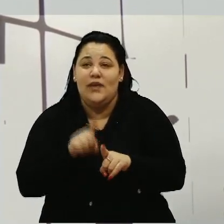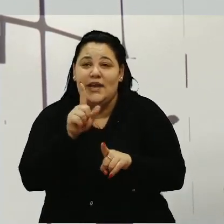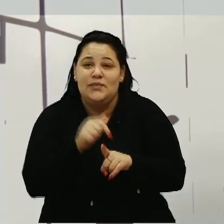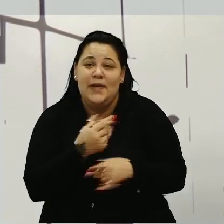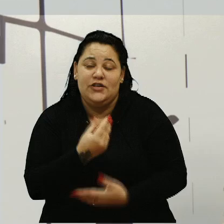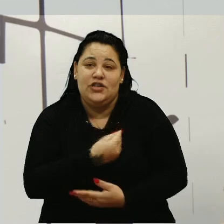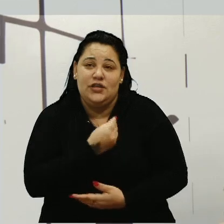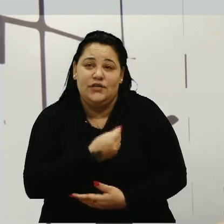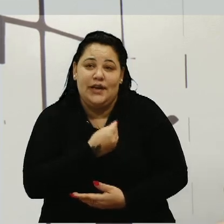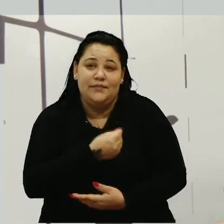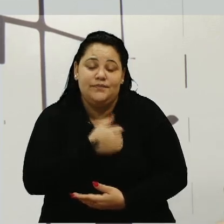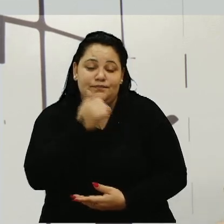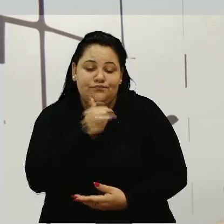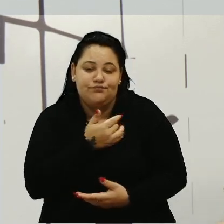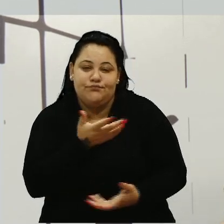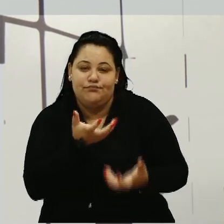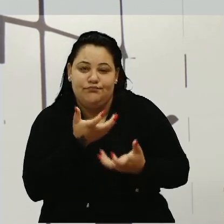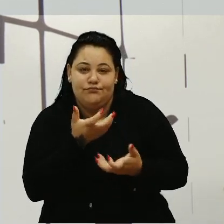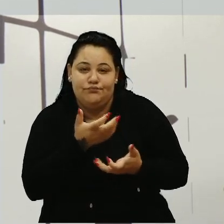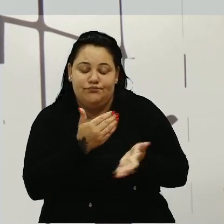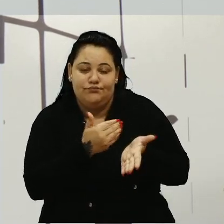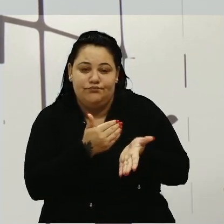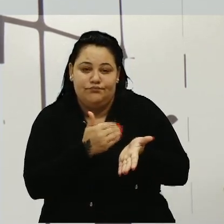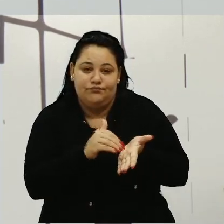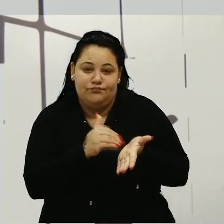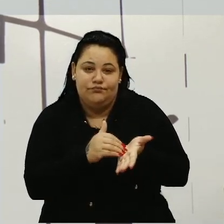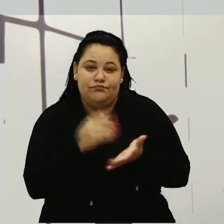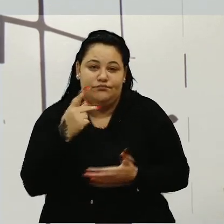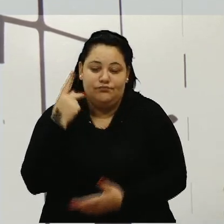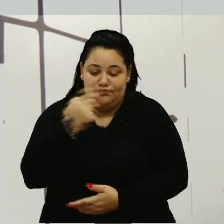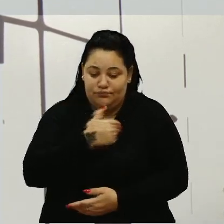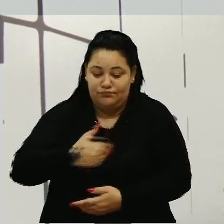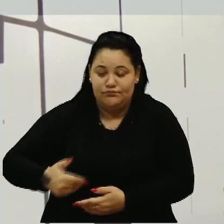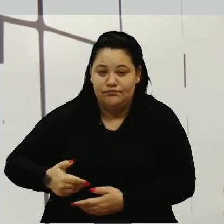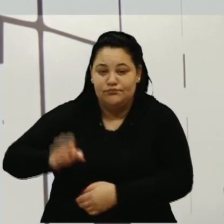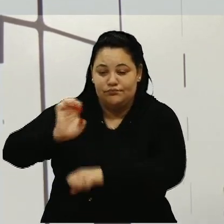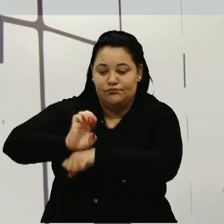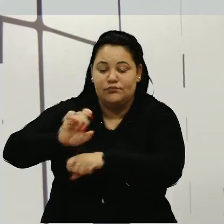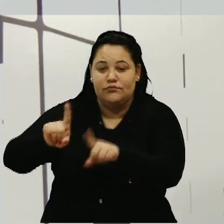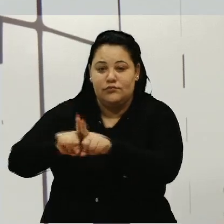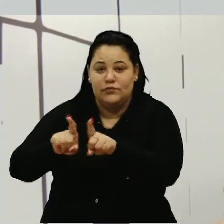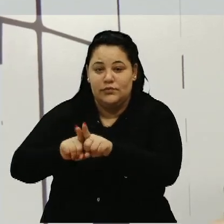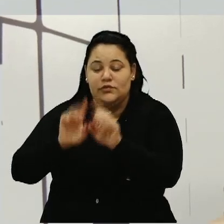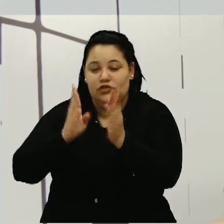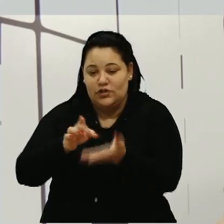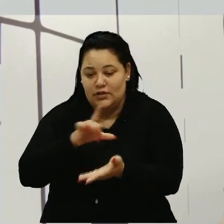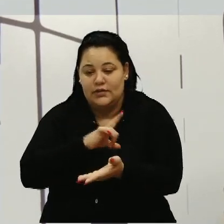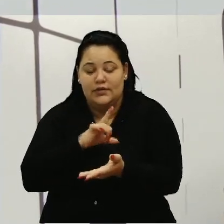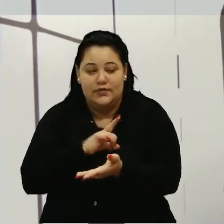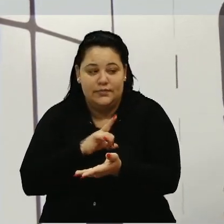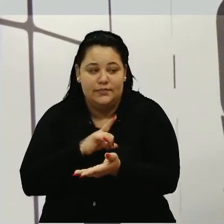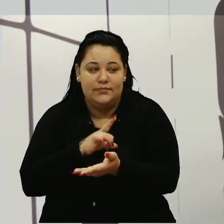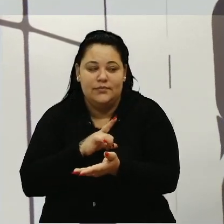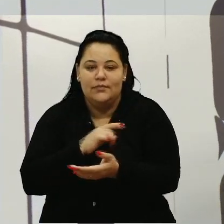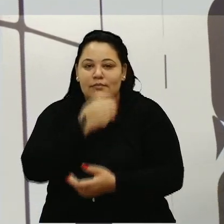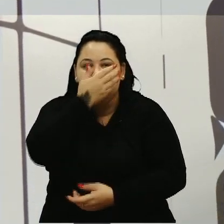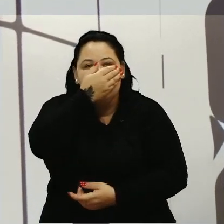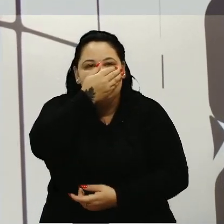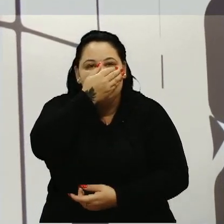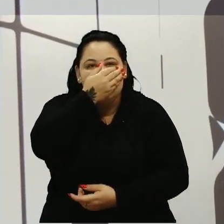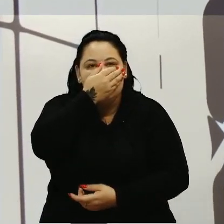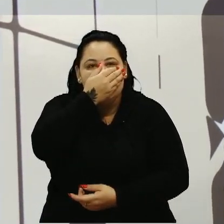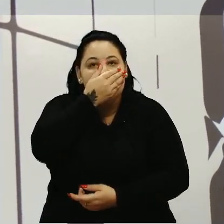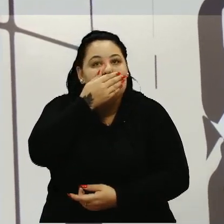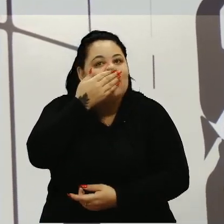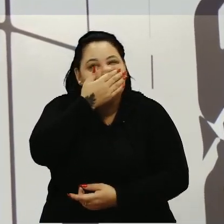mulheres e queremos que tenha uma secretaria de políticas públicas para as mulheres no estado. Nós já tivemos, acabaram com a secretaria e não dá para a gente estar